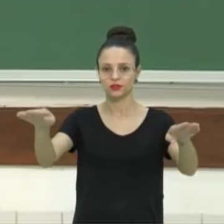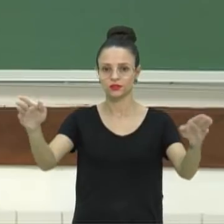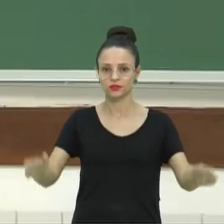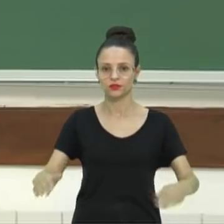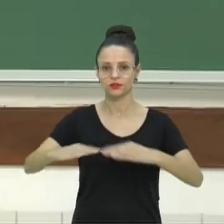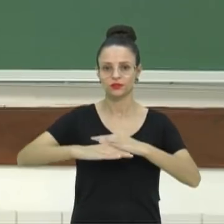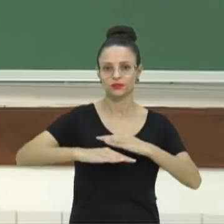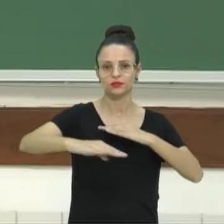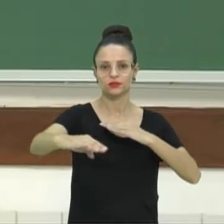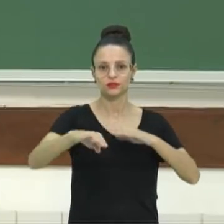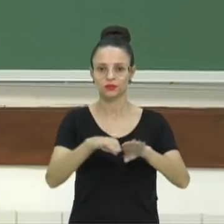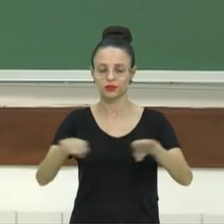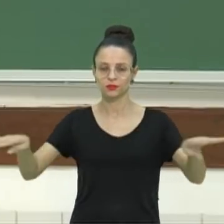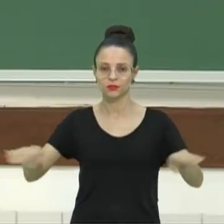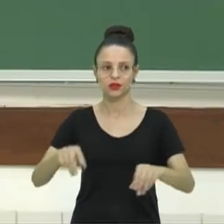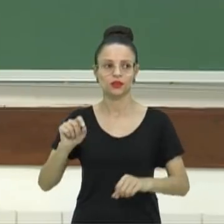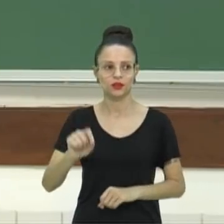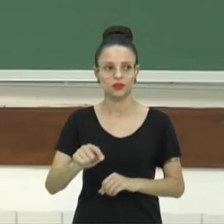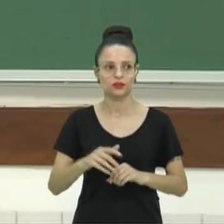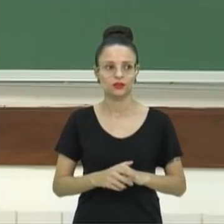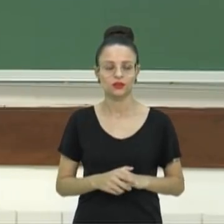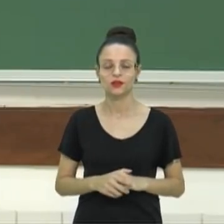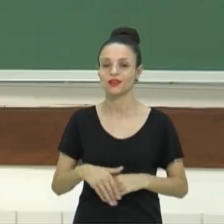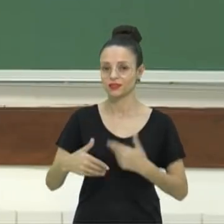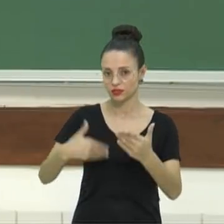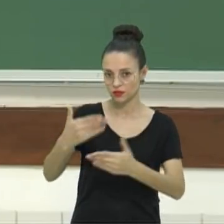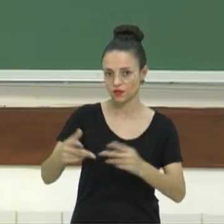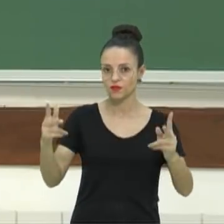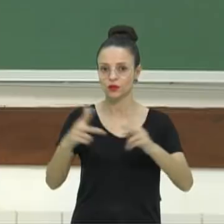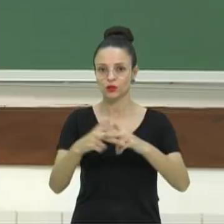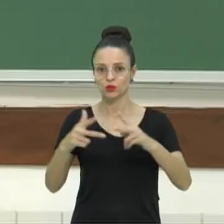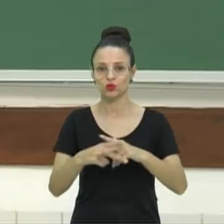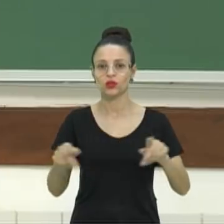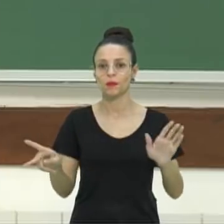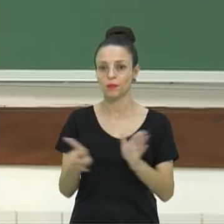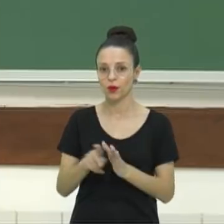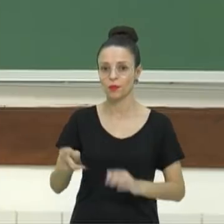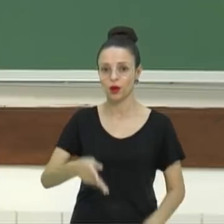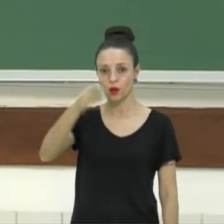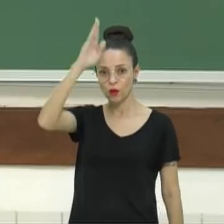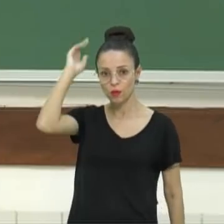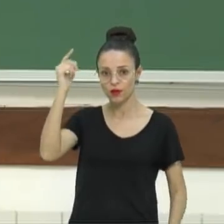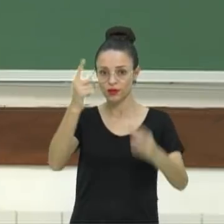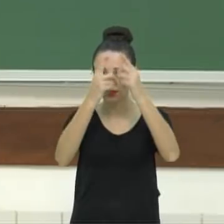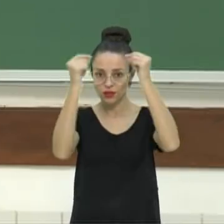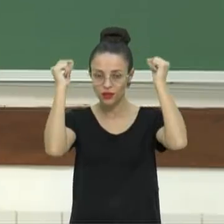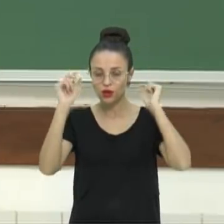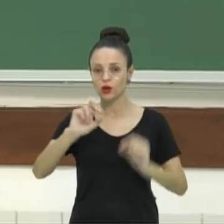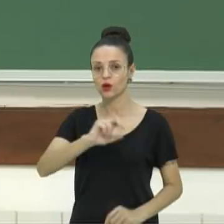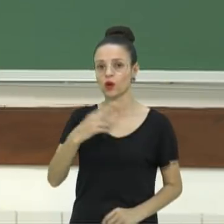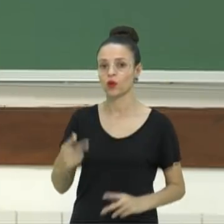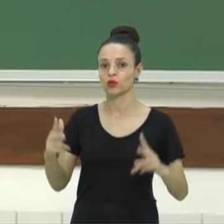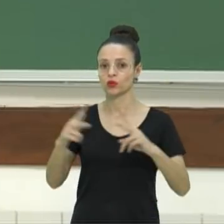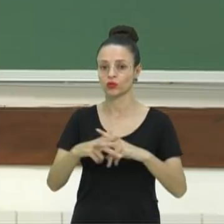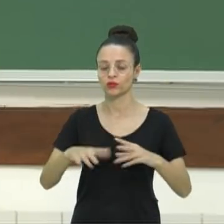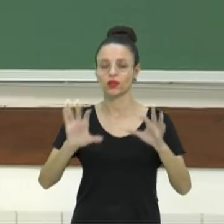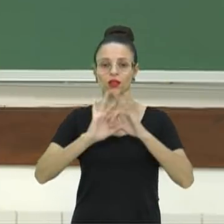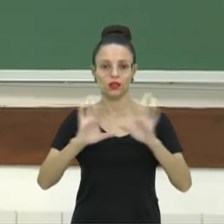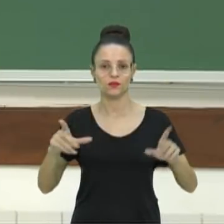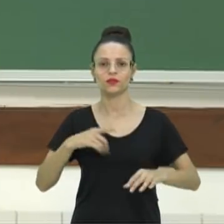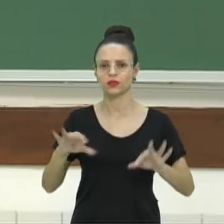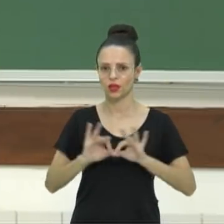Esse tapete é onde desenvolve-se a luta, tanto greco-romana quanto livre, ele tem um tamanho também, né?